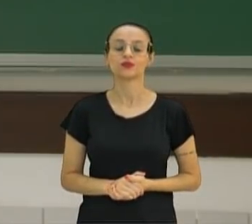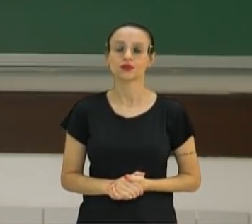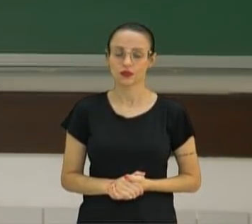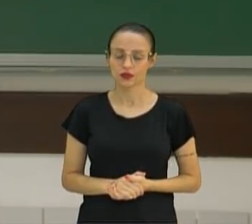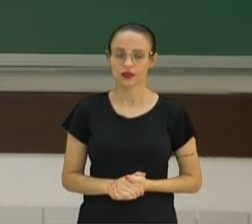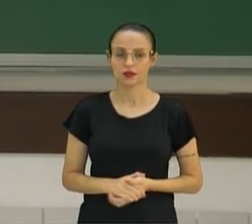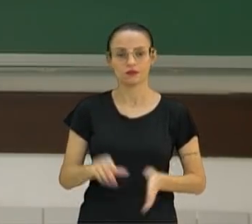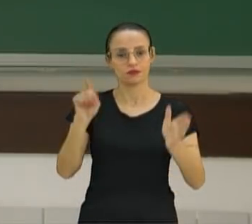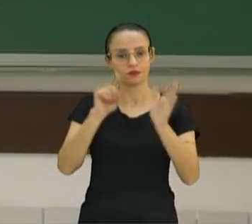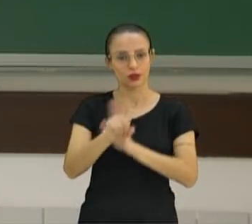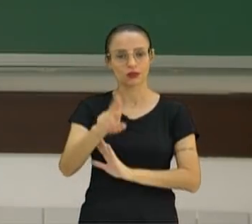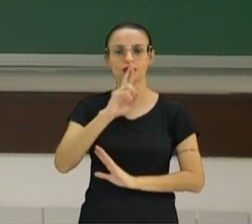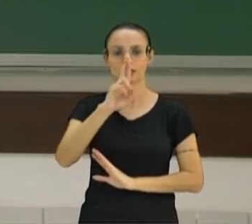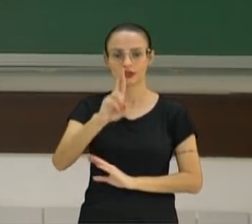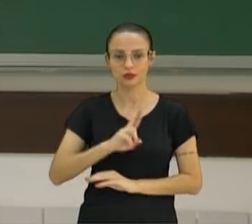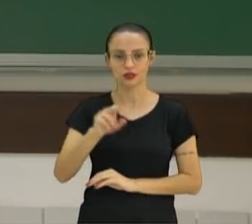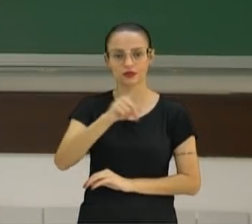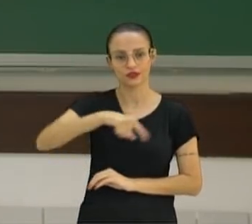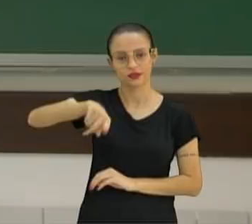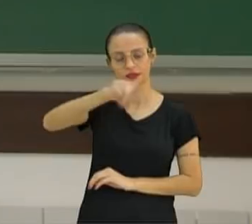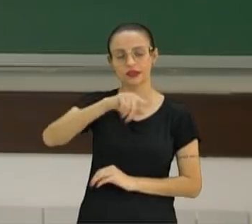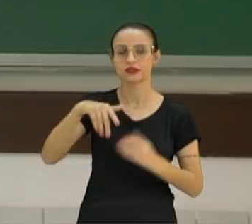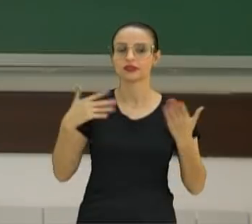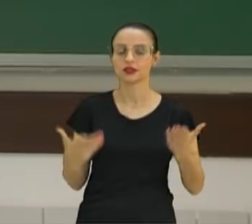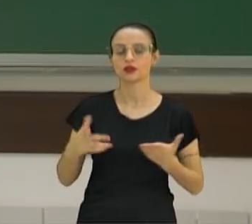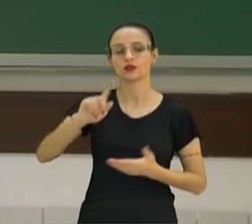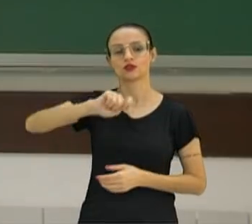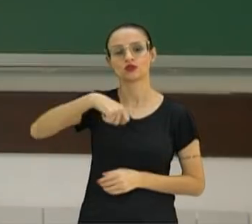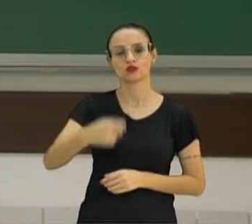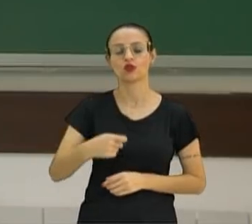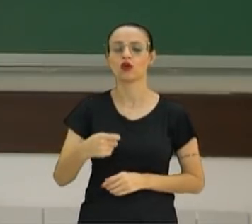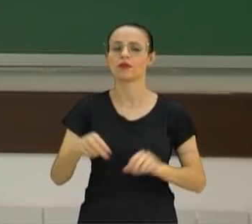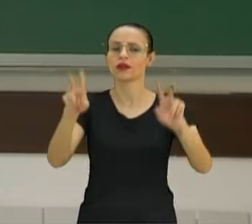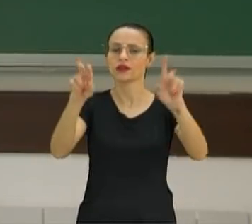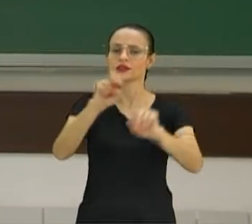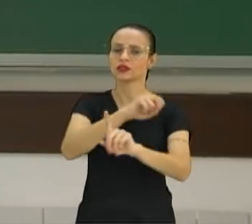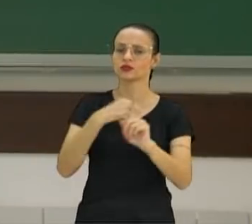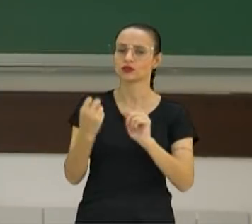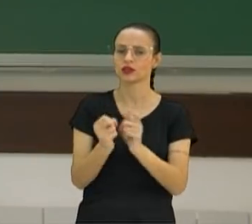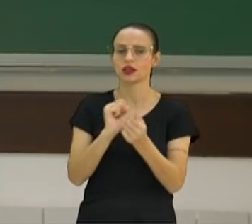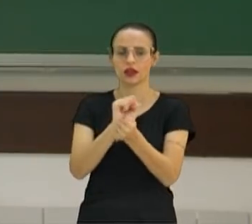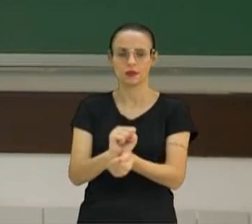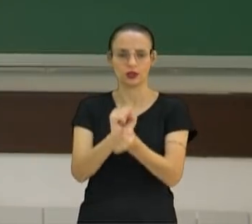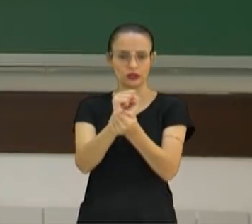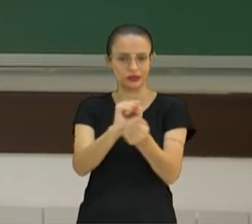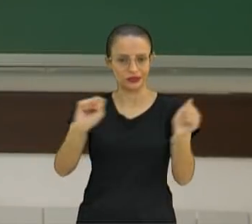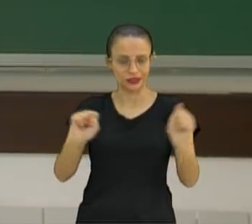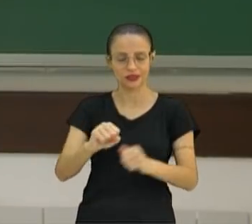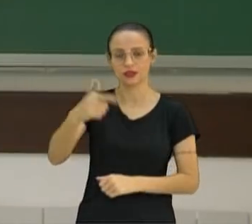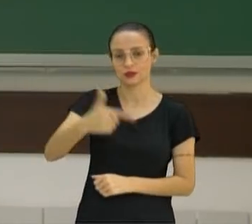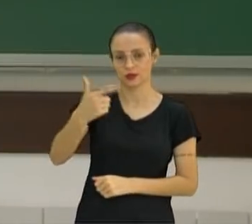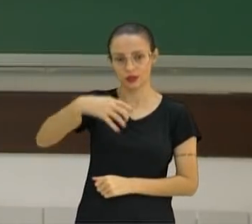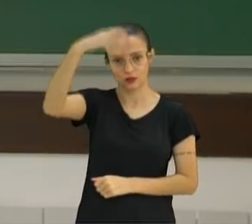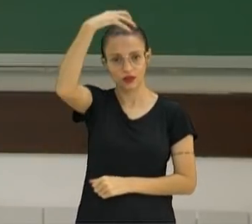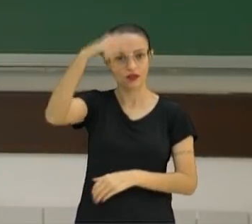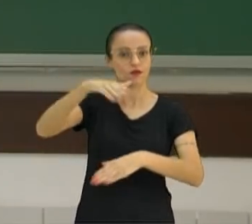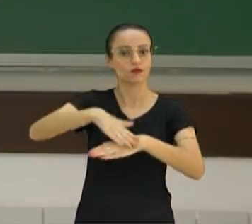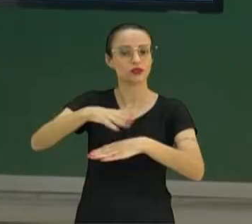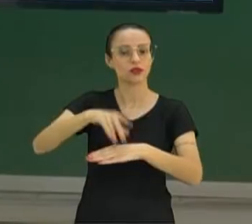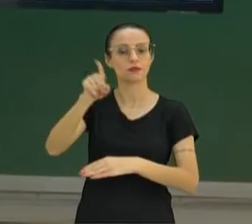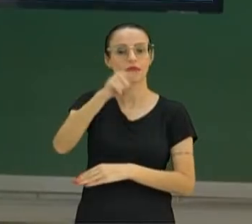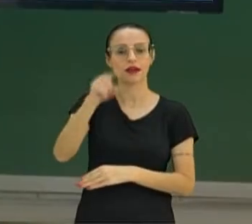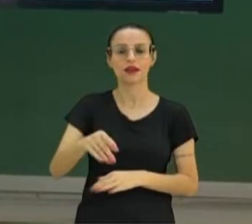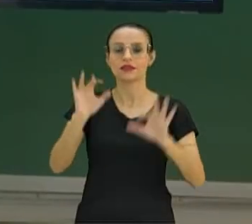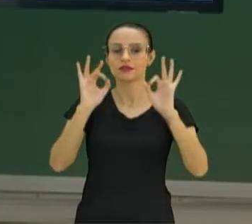temos um quiz para a gente responder. Então, sobre a questão social e abolicionista no Segundo Reinado, assinale a